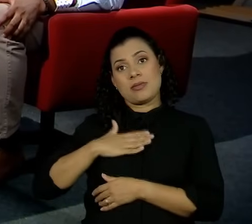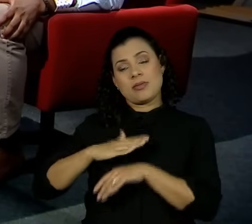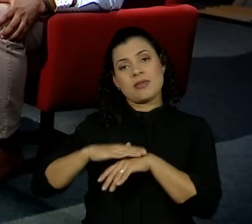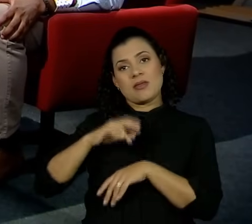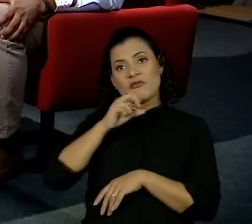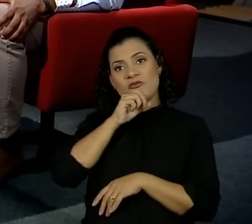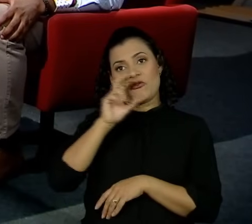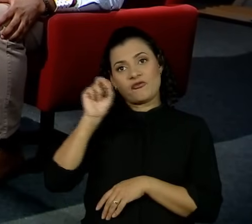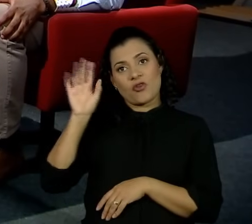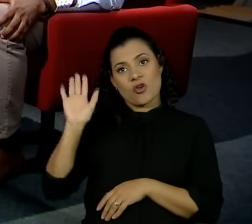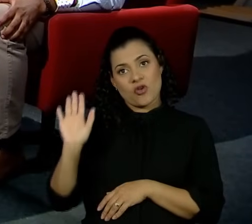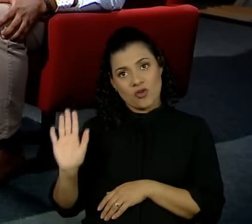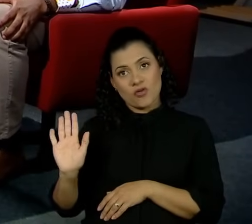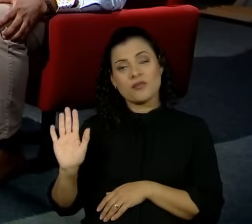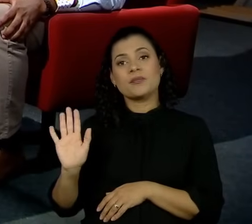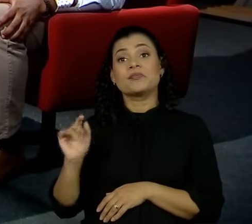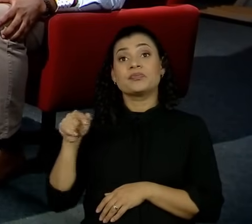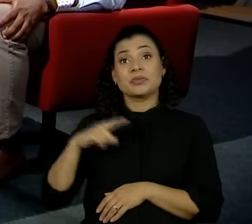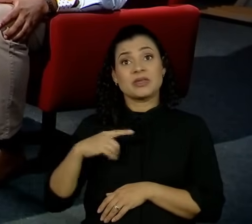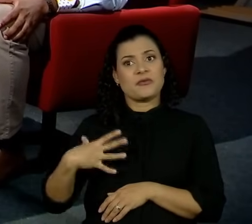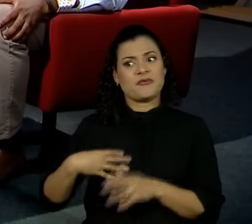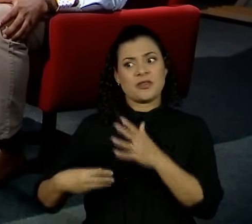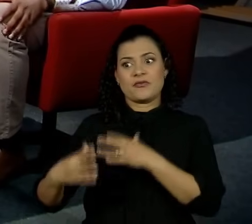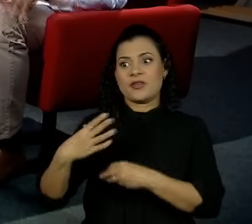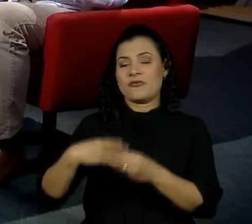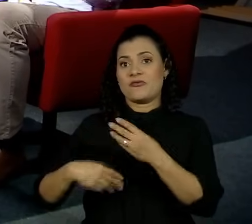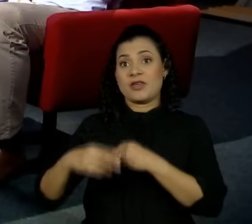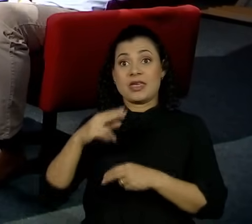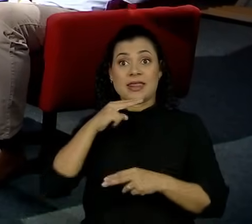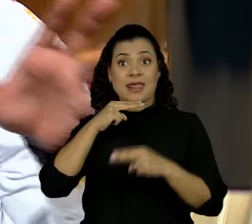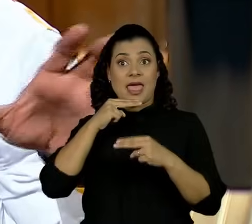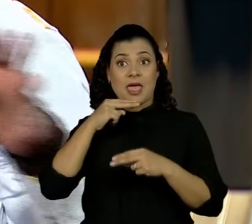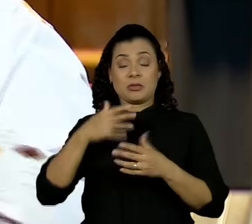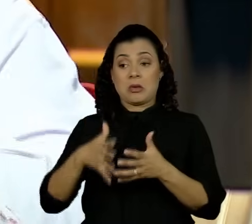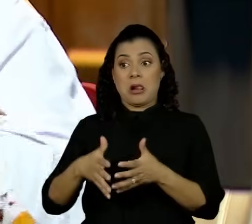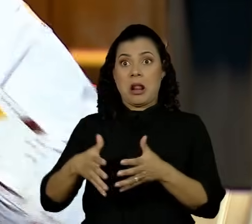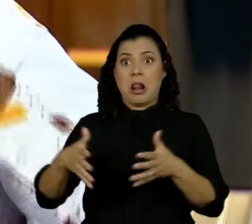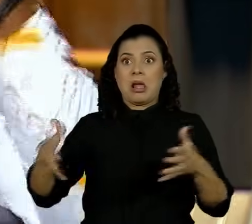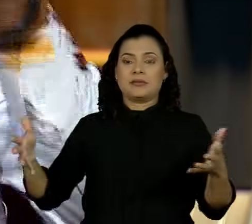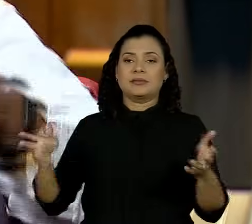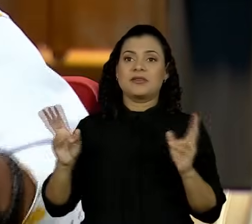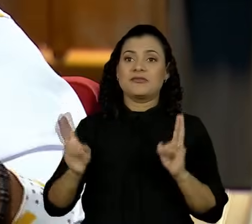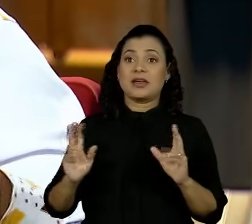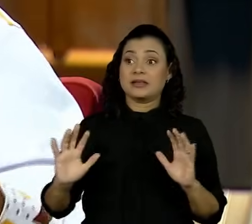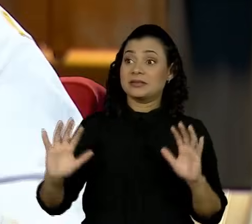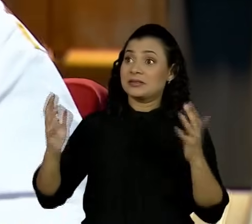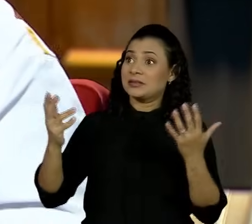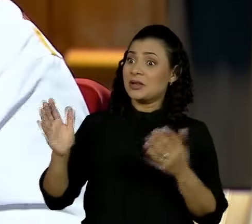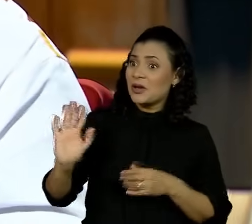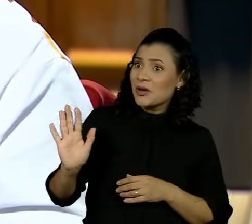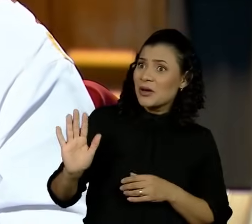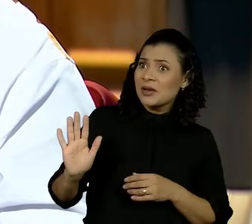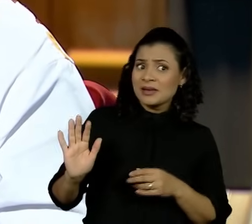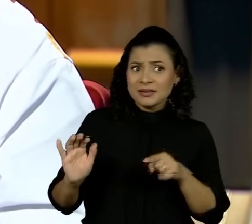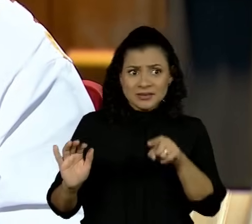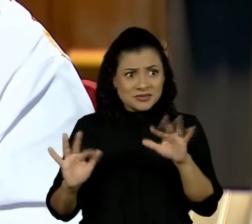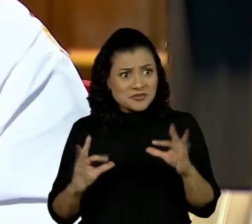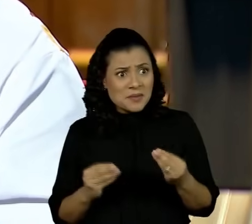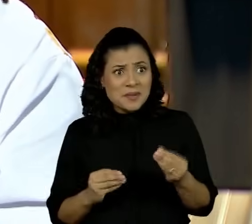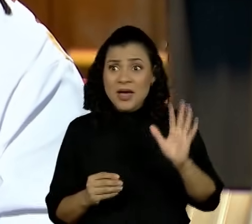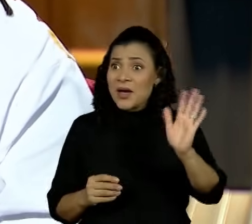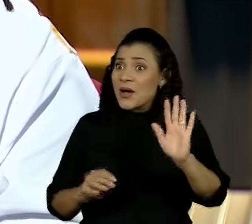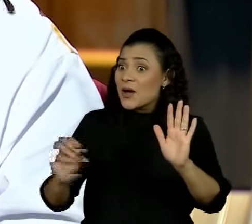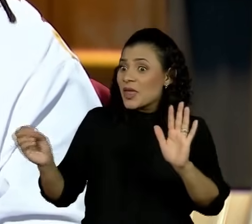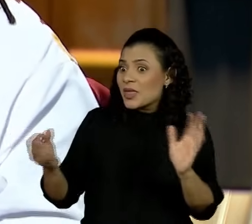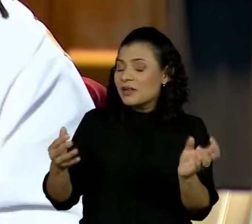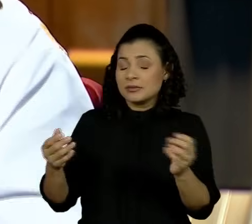avó. Muitos filhos, muitos netos, sabe assim, era aquela família onde cada festa você sabia quem era. Ah, você é parente meu também? Nossa,